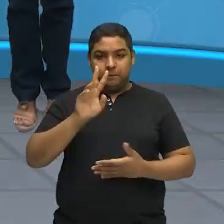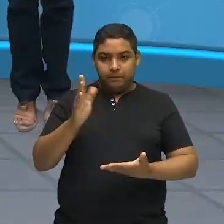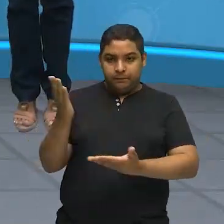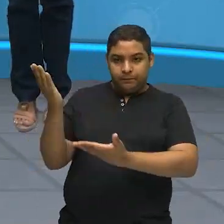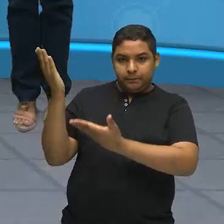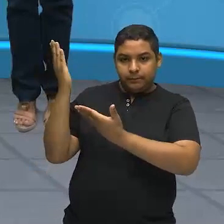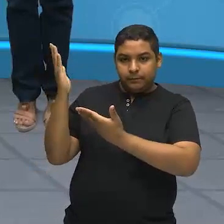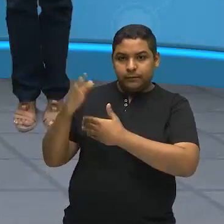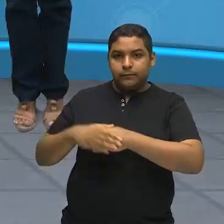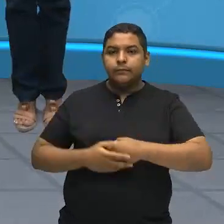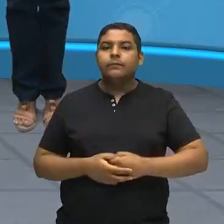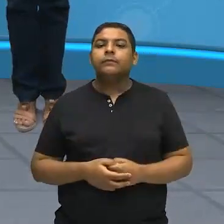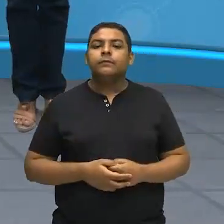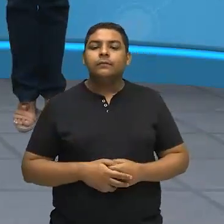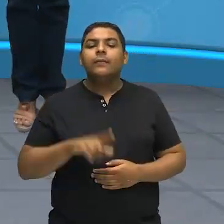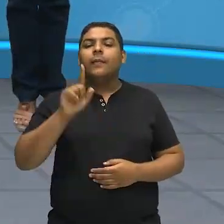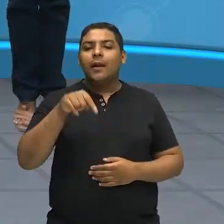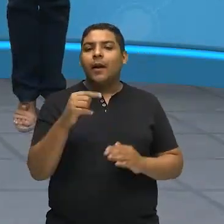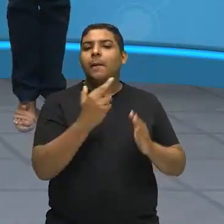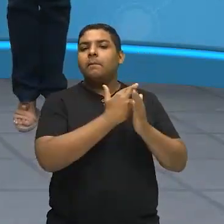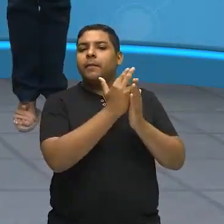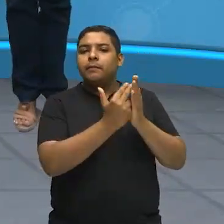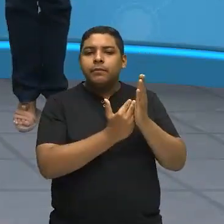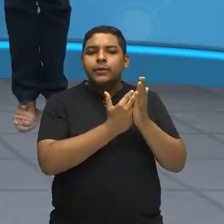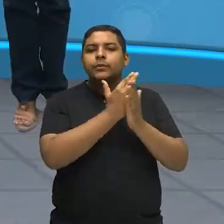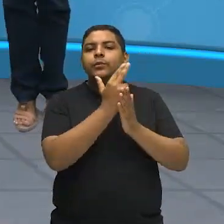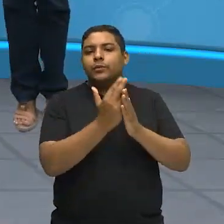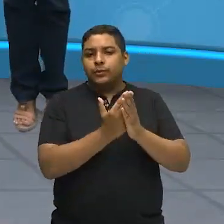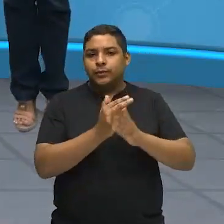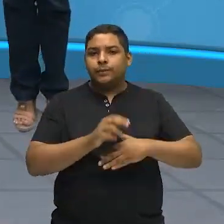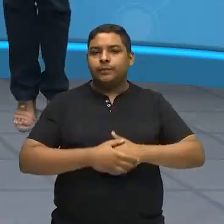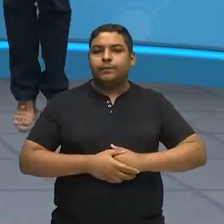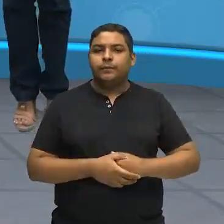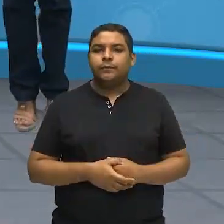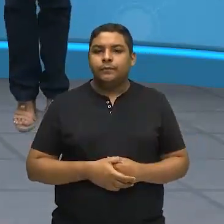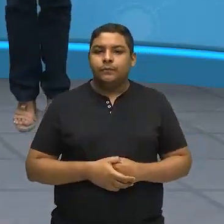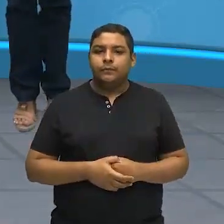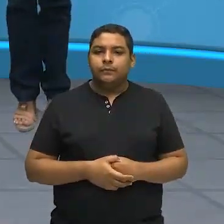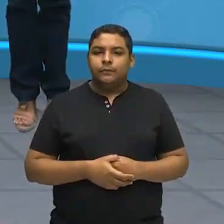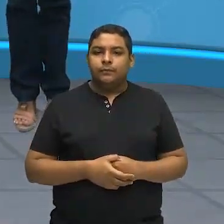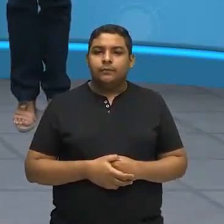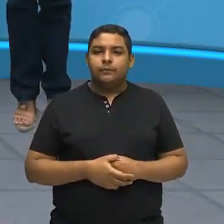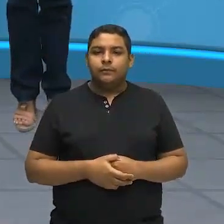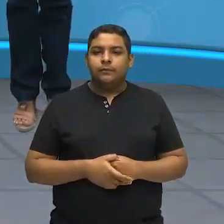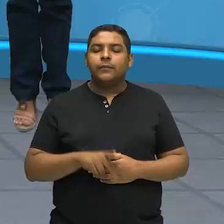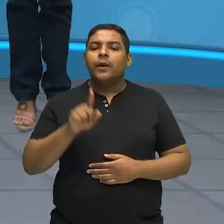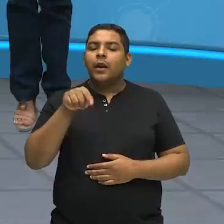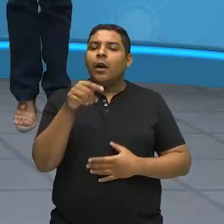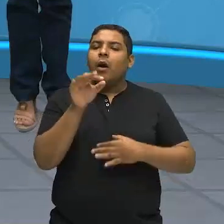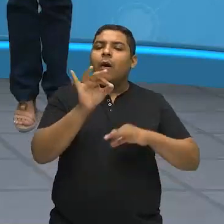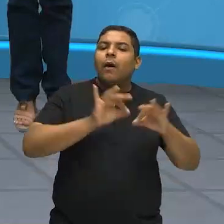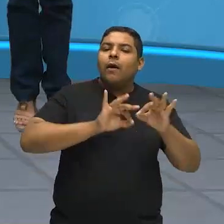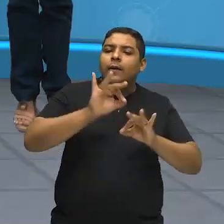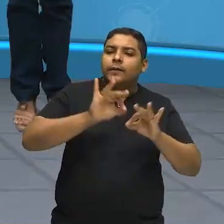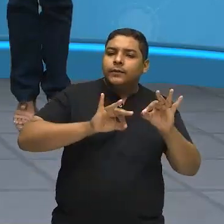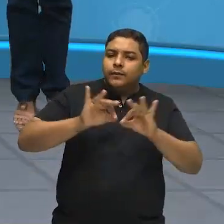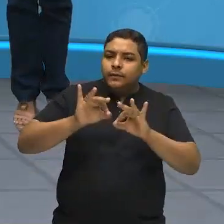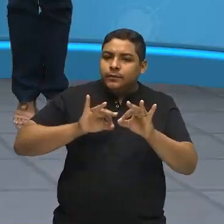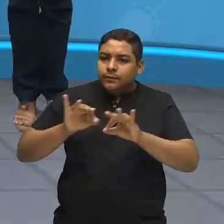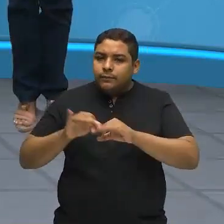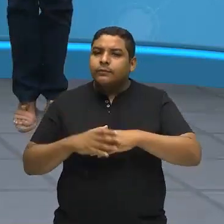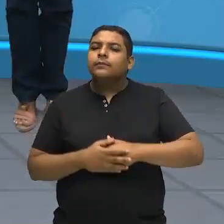a impressão que foi uma pintura homogênea. Então, a partir desses pontinhos, ele formou essa composição